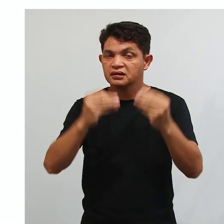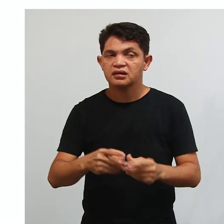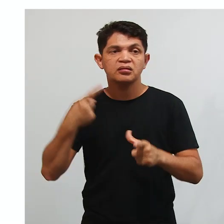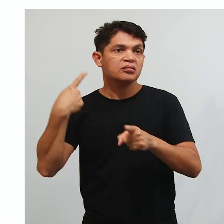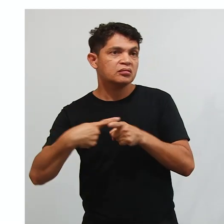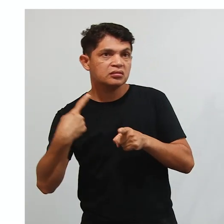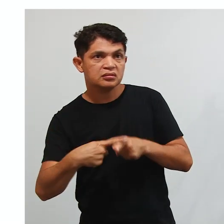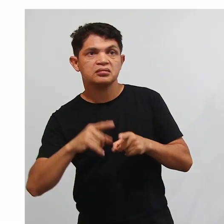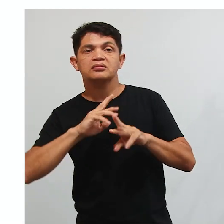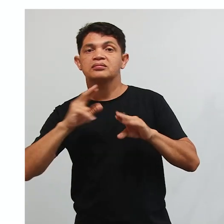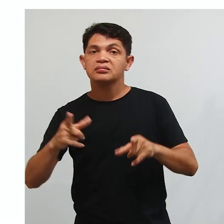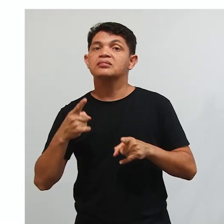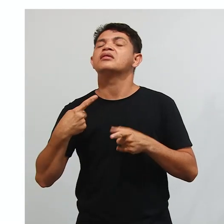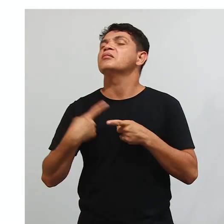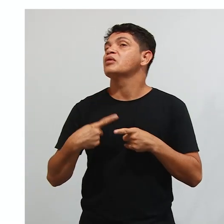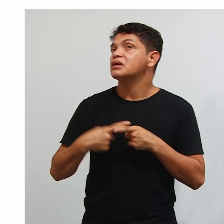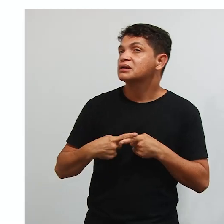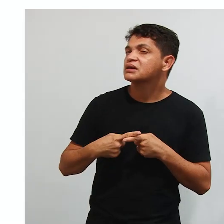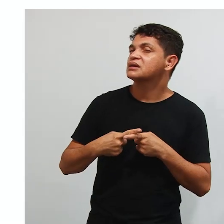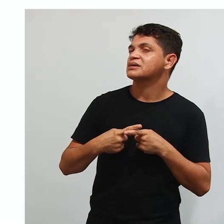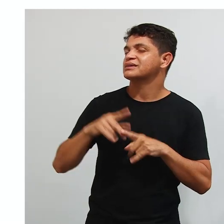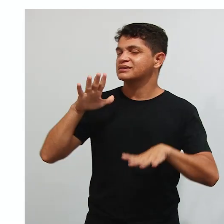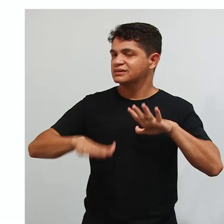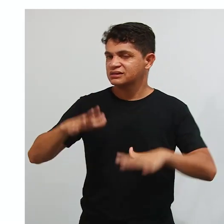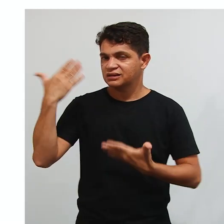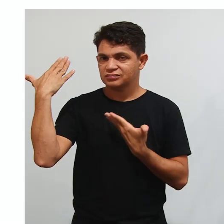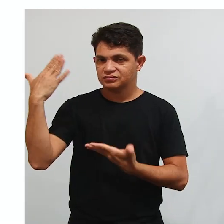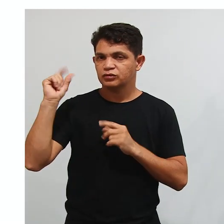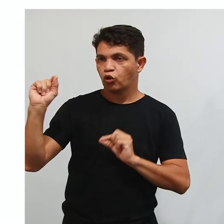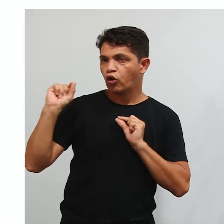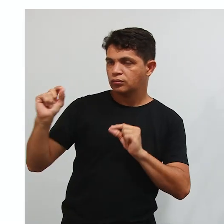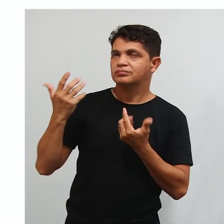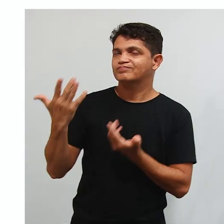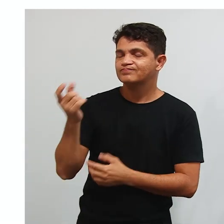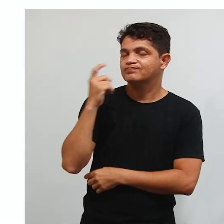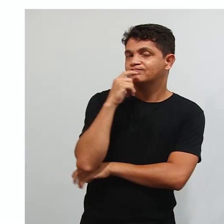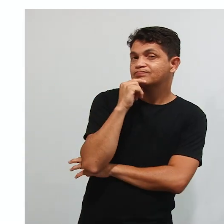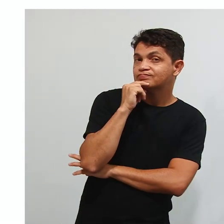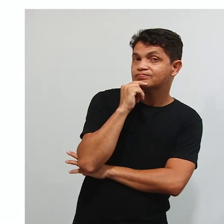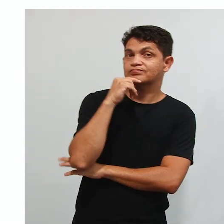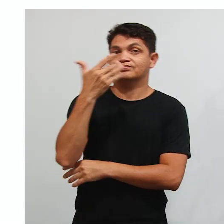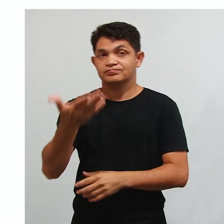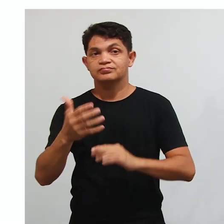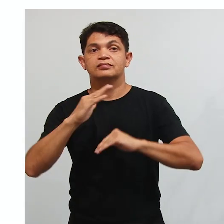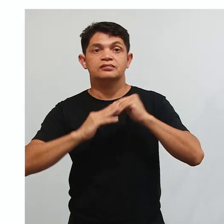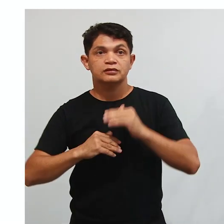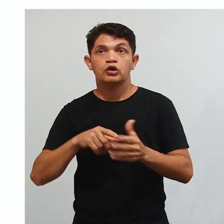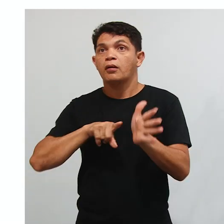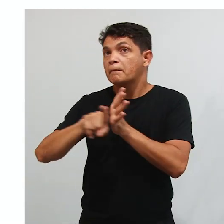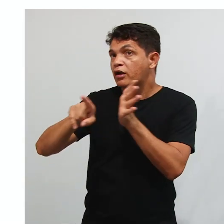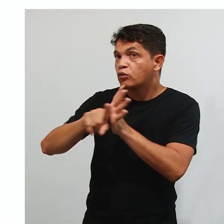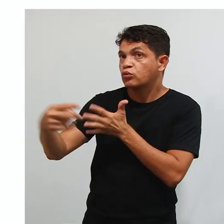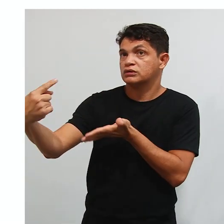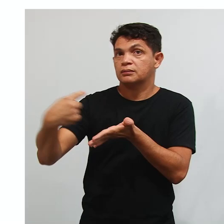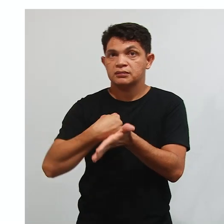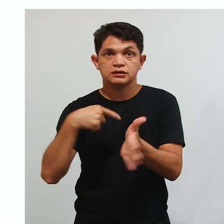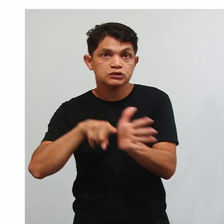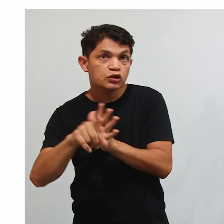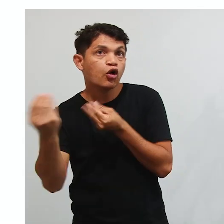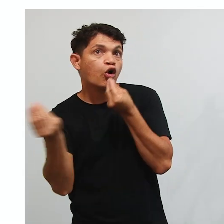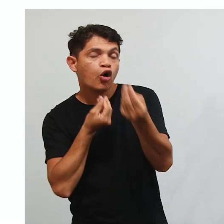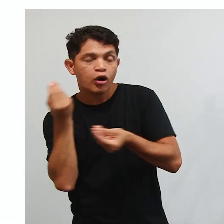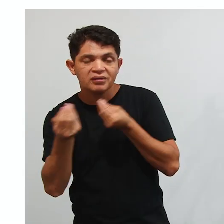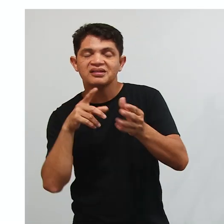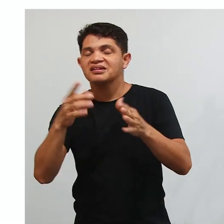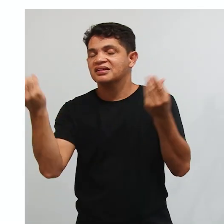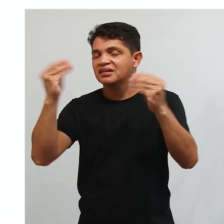qualitativo de dizer por que que só uma por que será que só uma entre as 75 pessoas experimentou então eu vou lá perguntar para essa pessoa aí eu trago